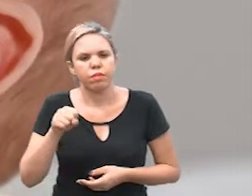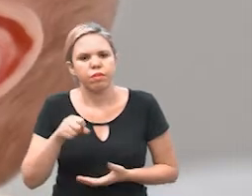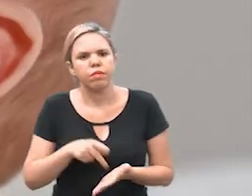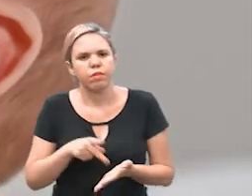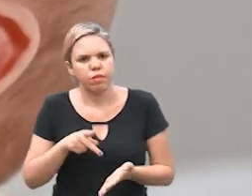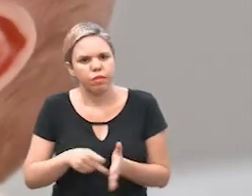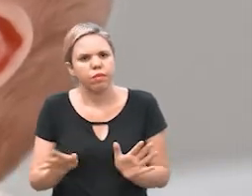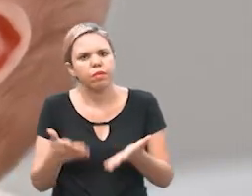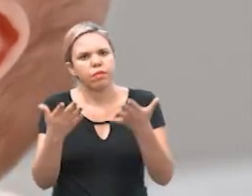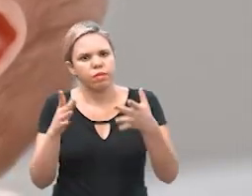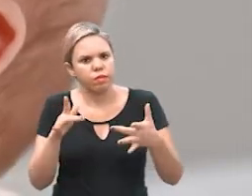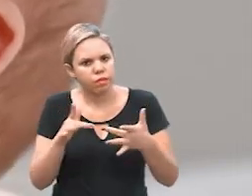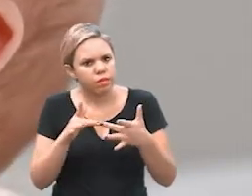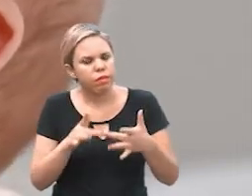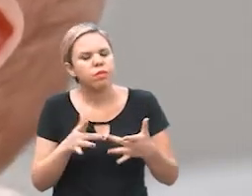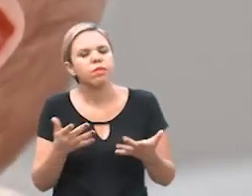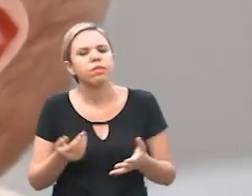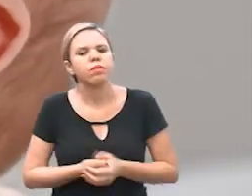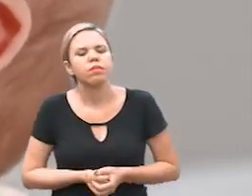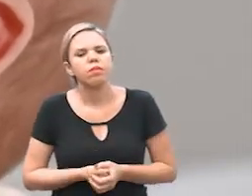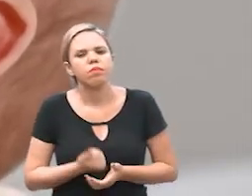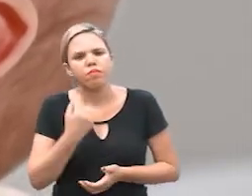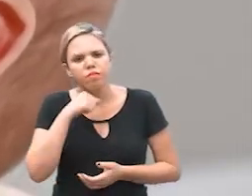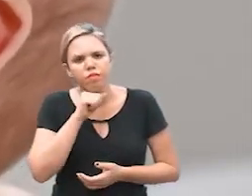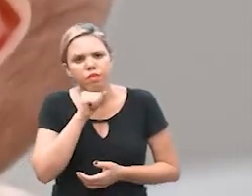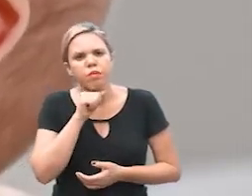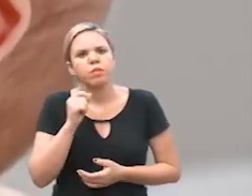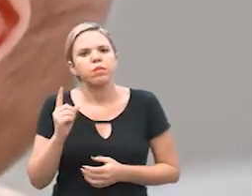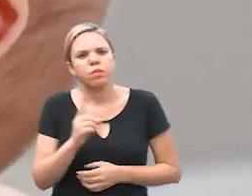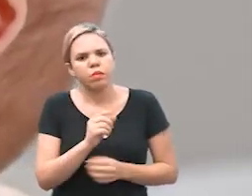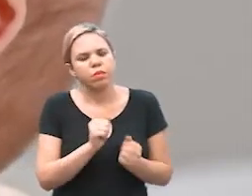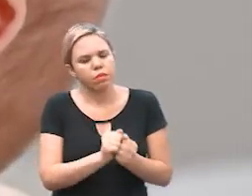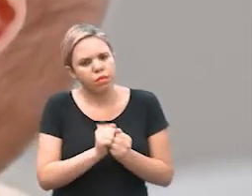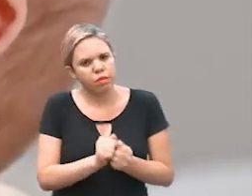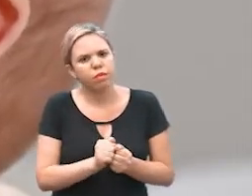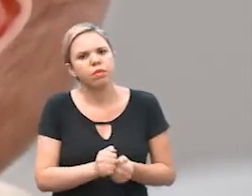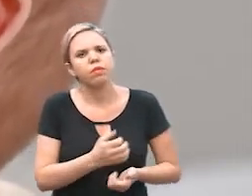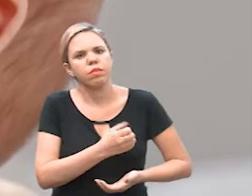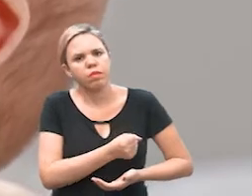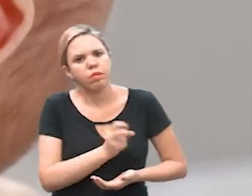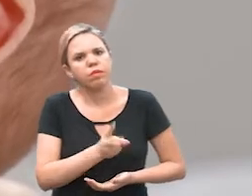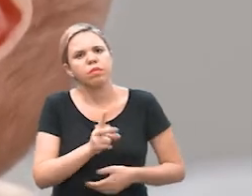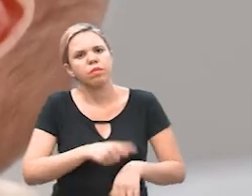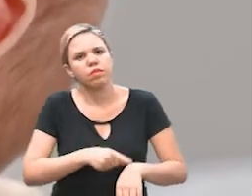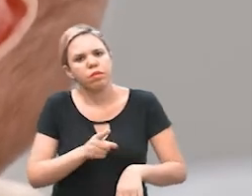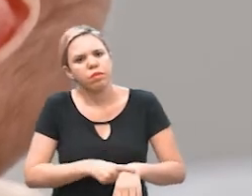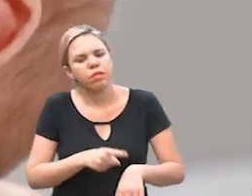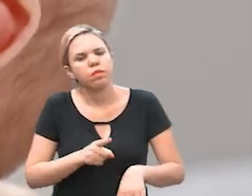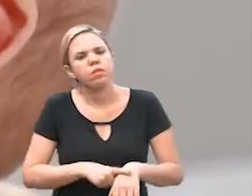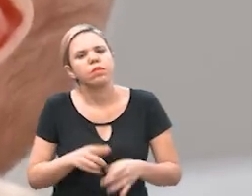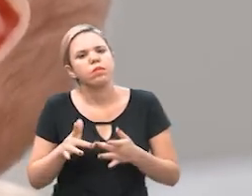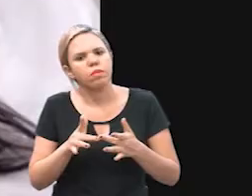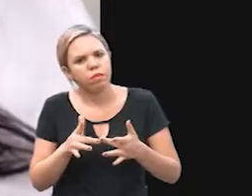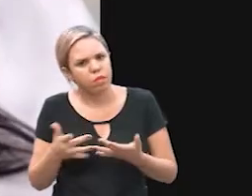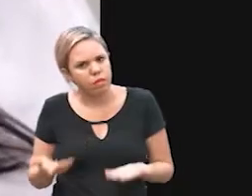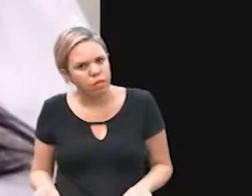Sim, né? Ele promove o vínculo da mãe estar ali com ele, amamentando o tempo todo, tendo esse